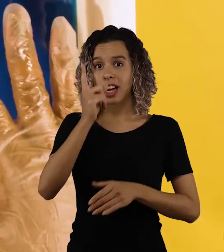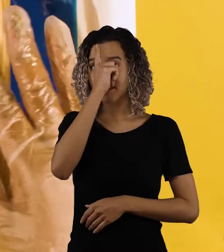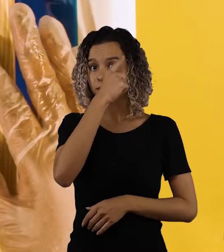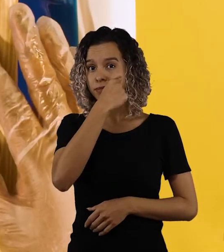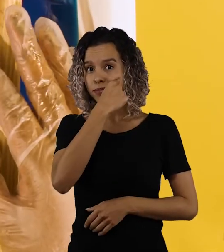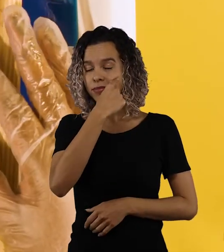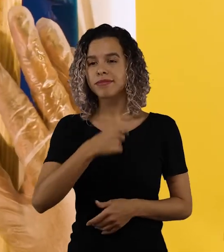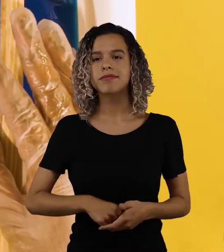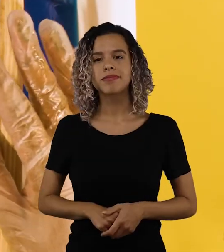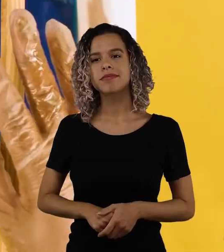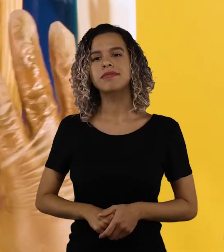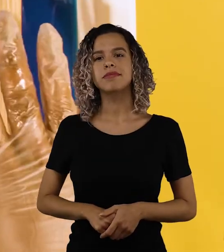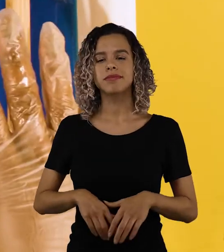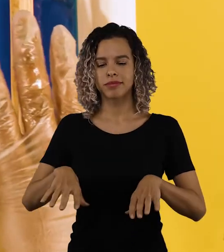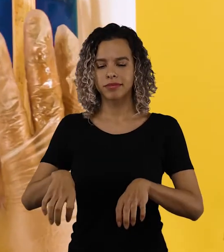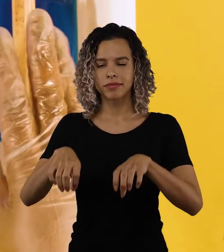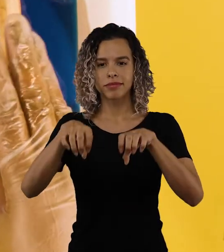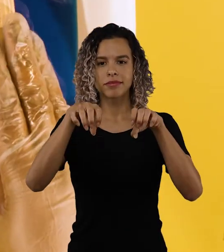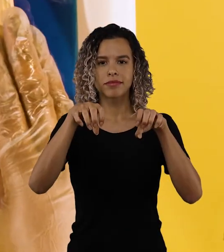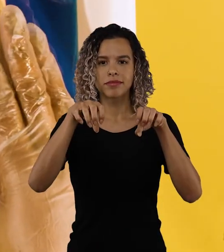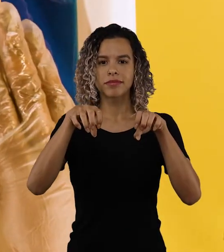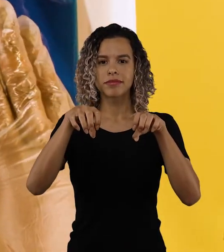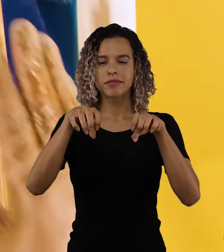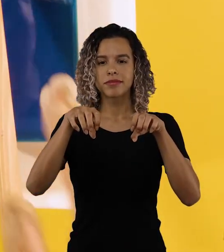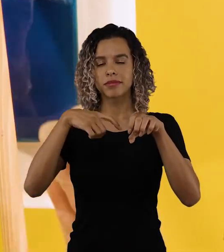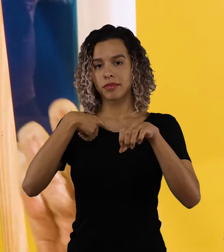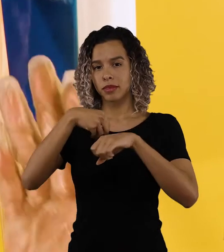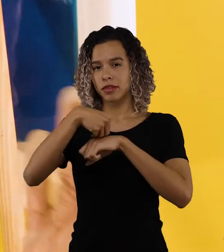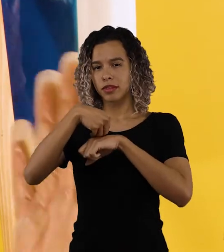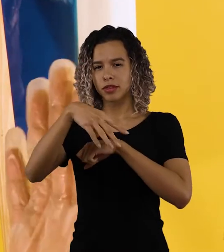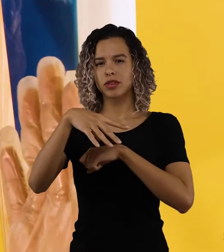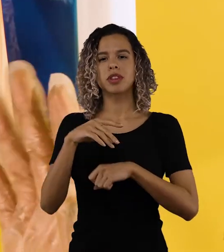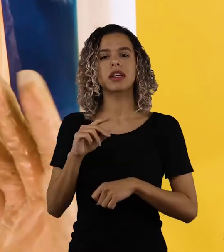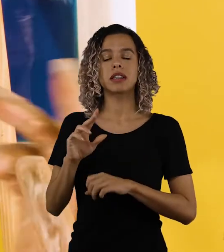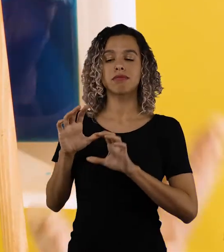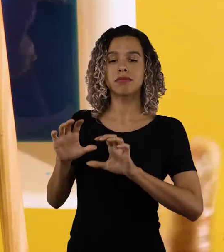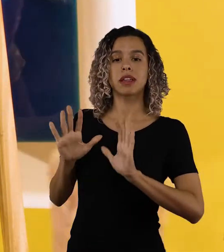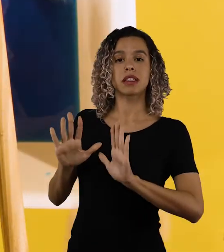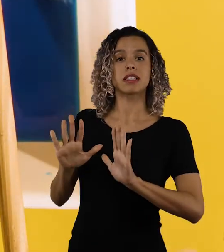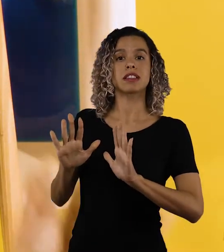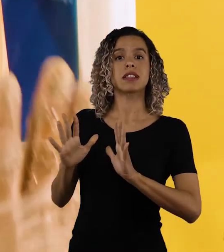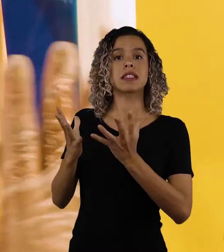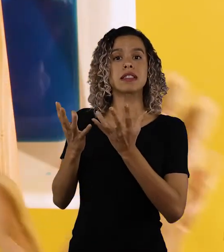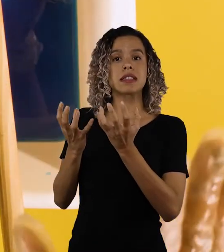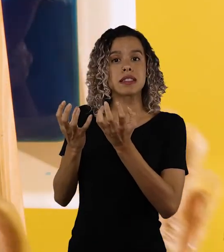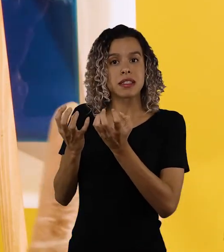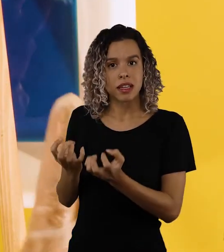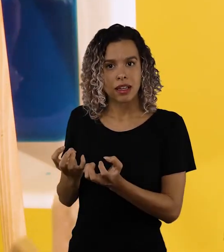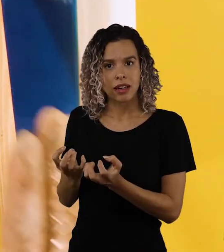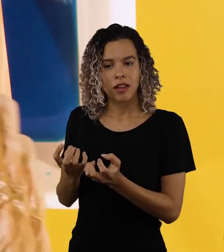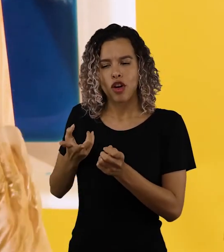Depois de 15 minutos, a gente vai retirar a peça. E a minha recomendação é que a gente espere